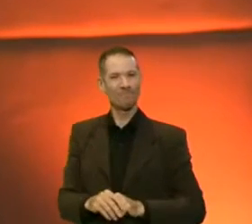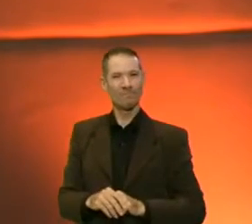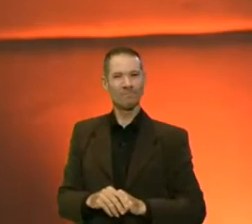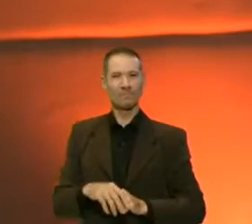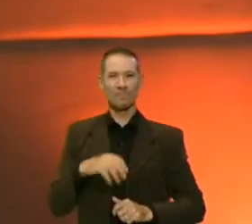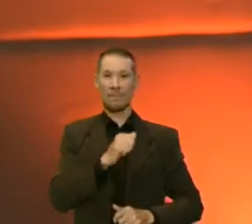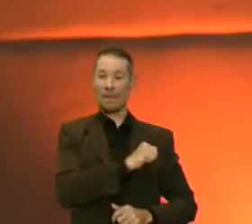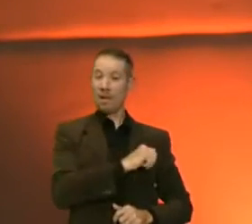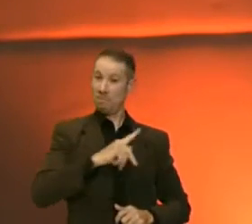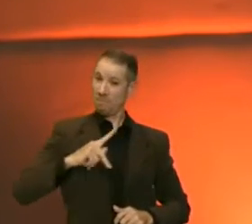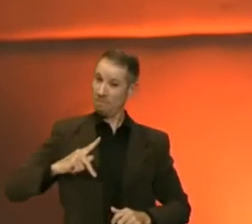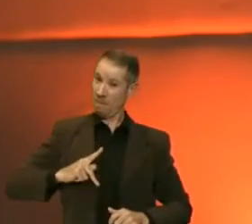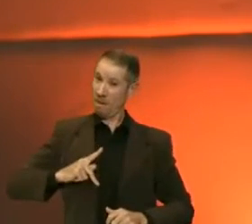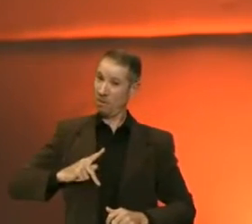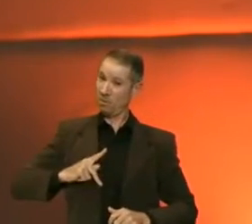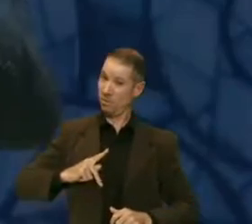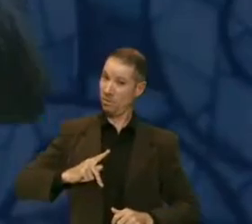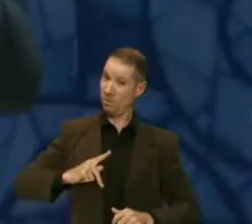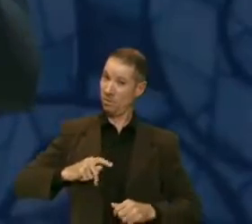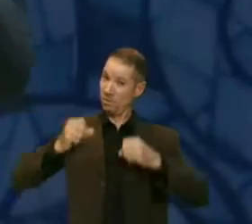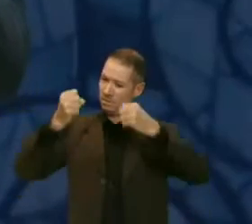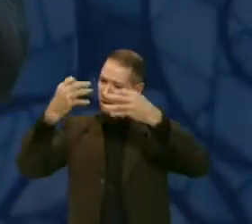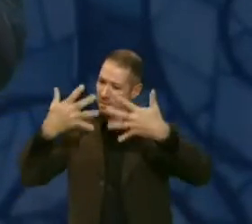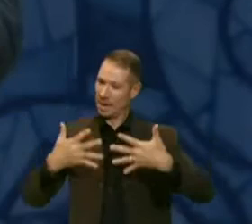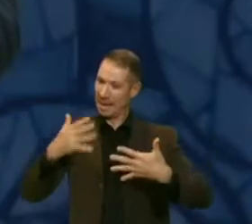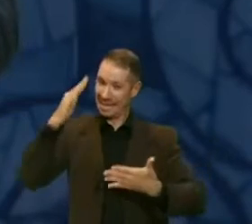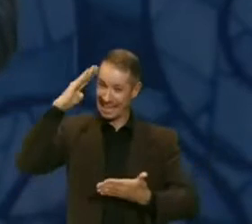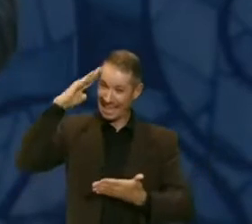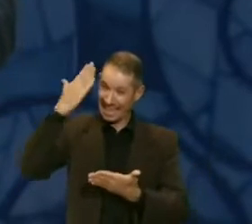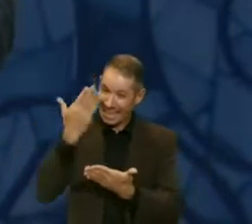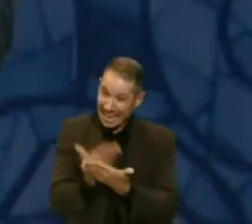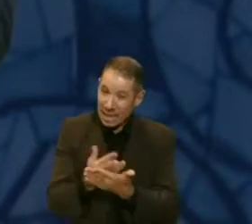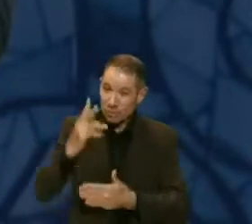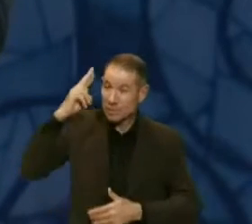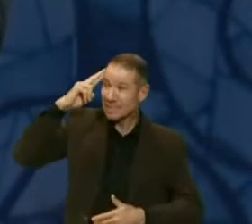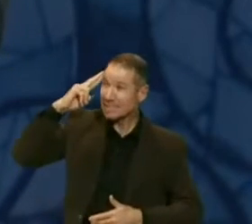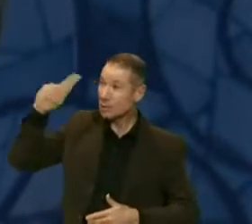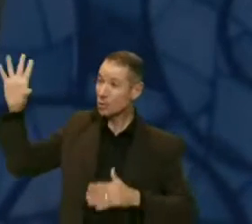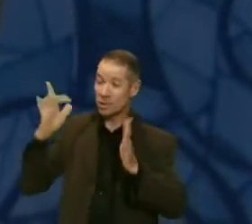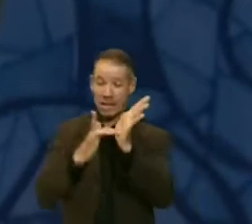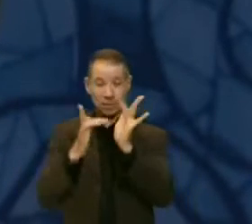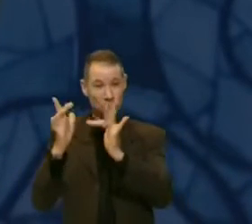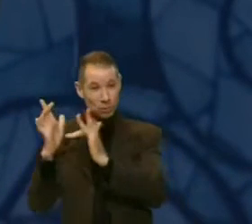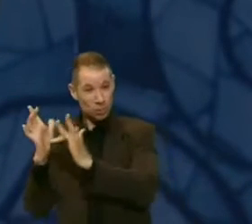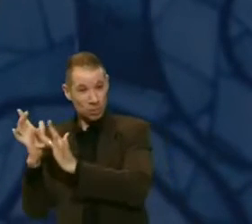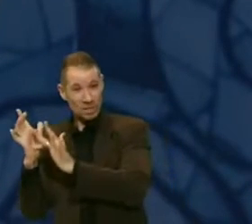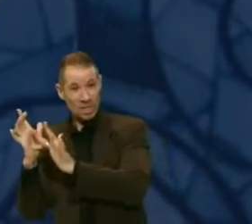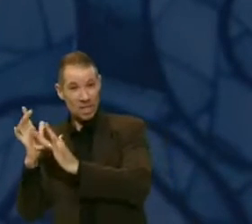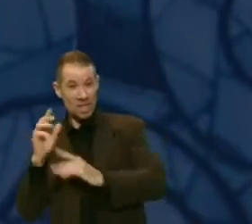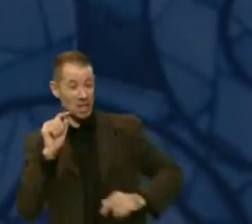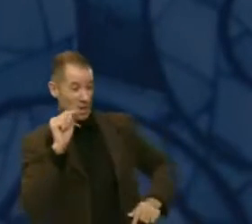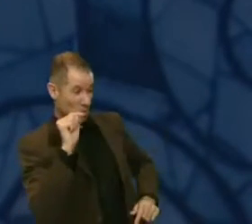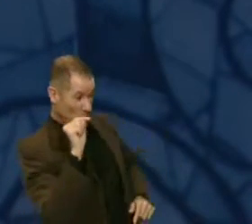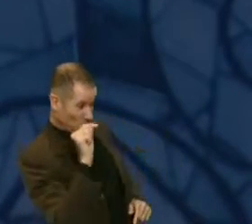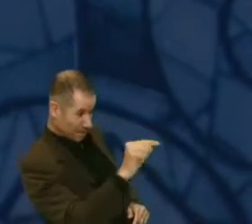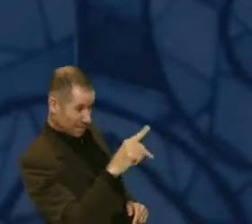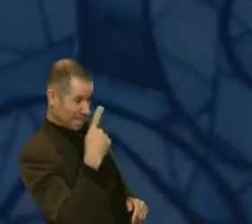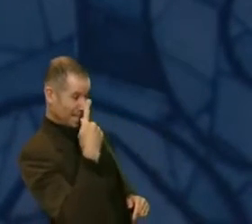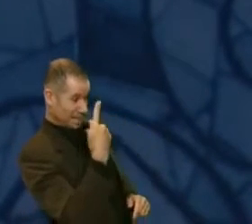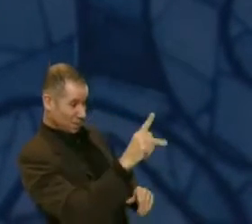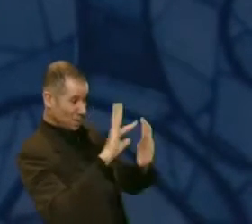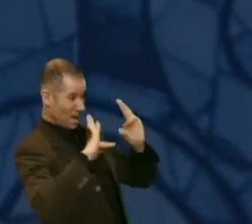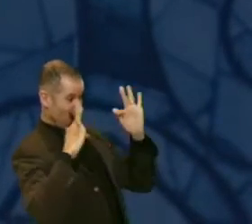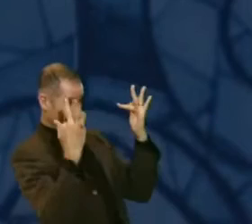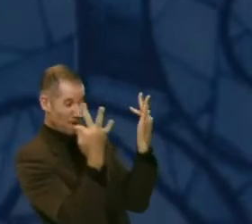O apóstolo Paulo diz: crê no Senhor Jesus e serás salvo tu e a tua casa.